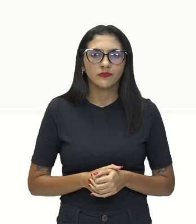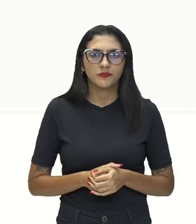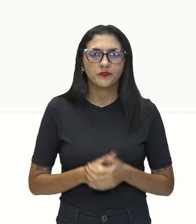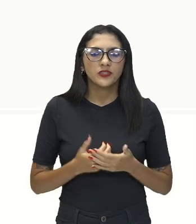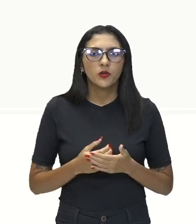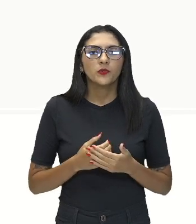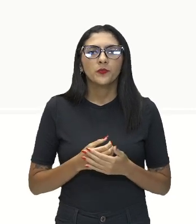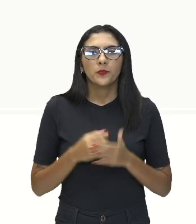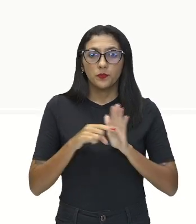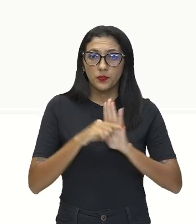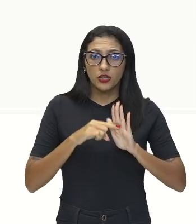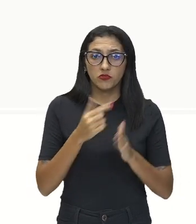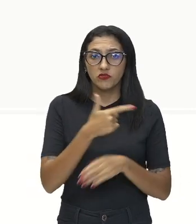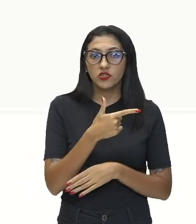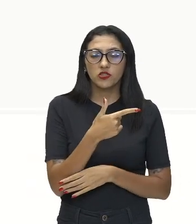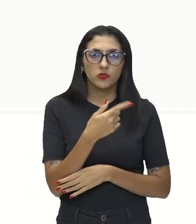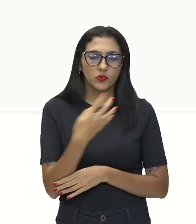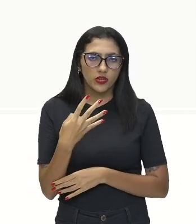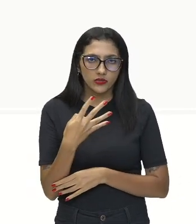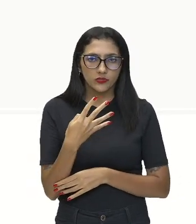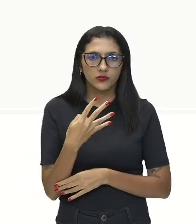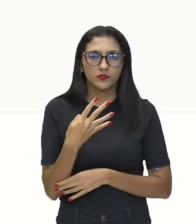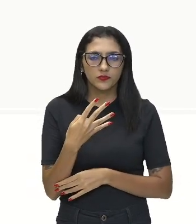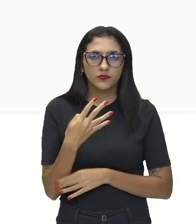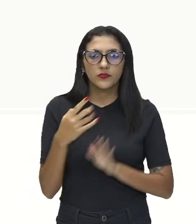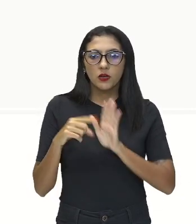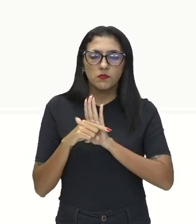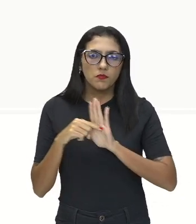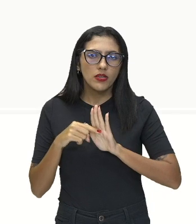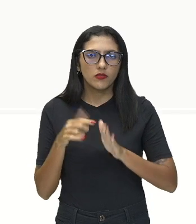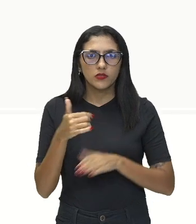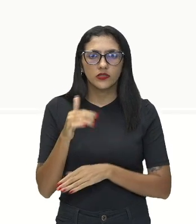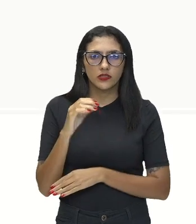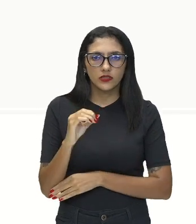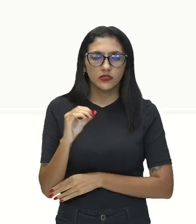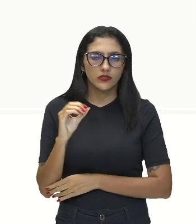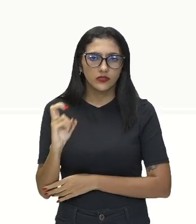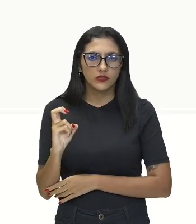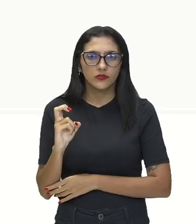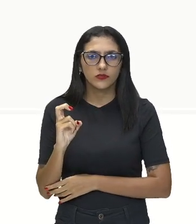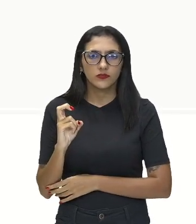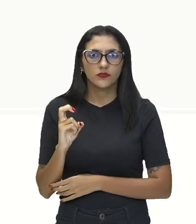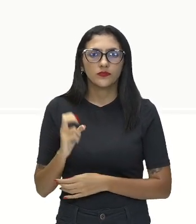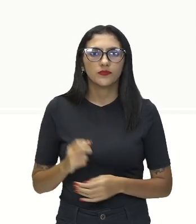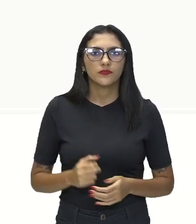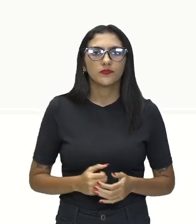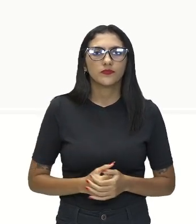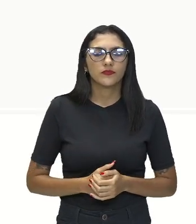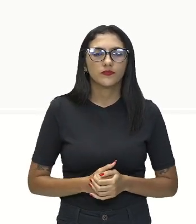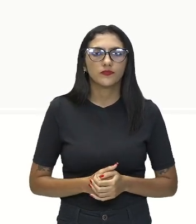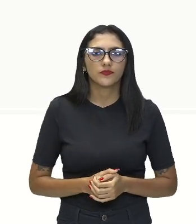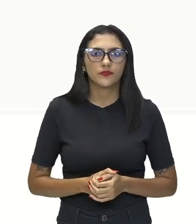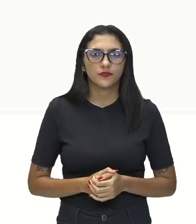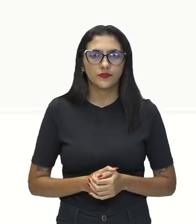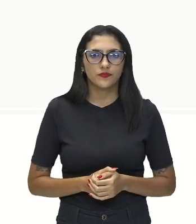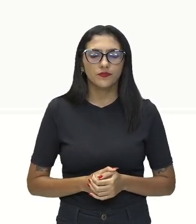menos 24 com menos 105, ok?